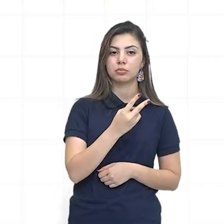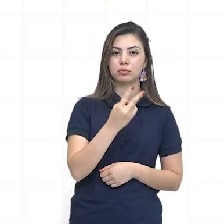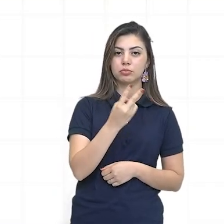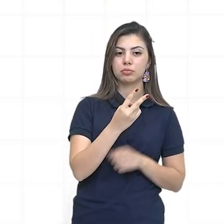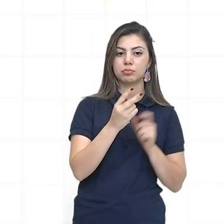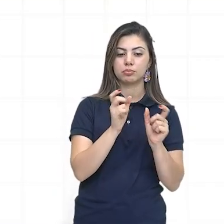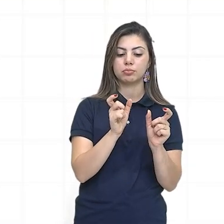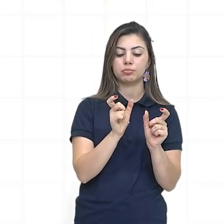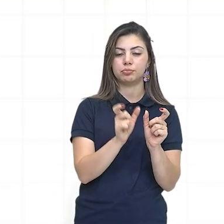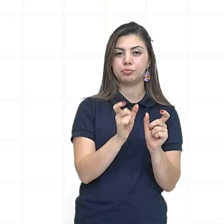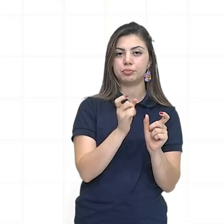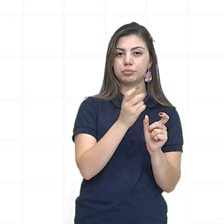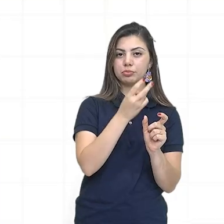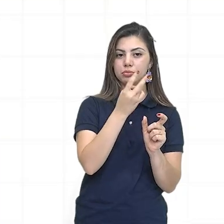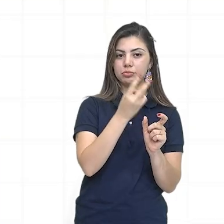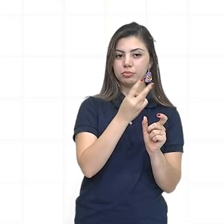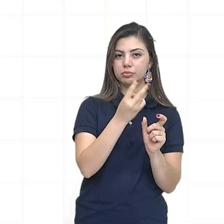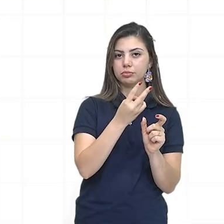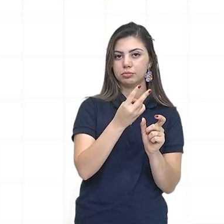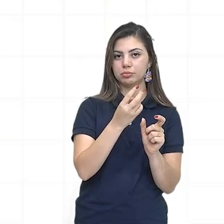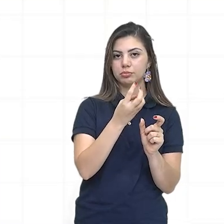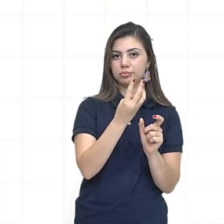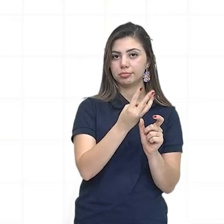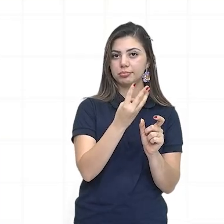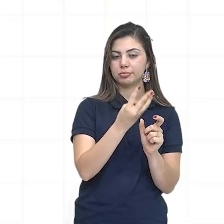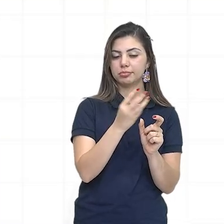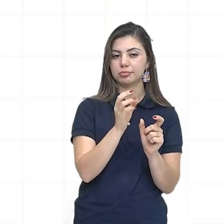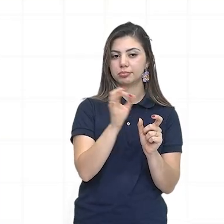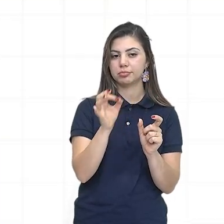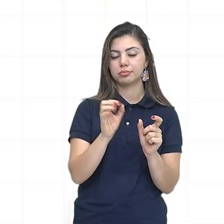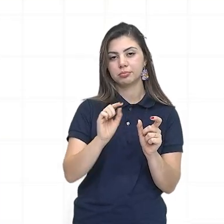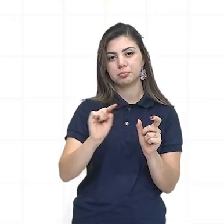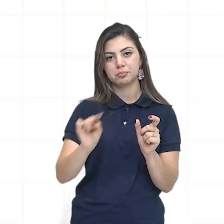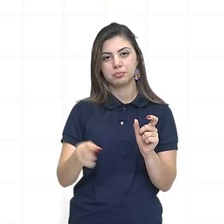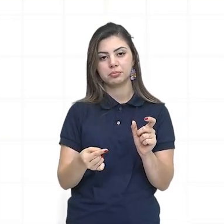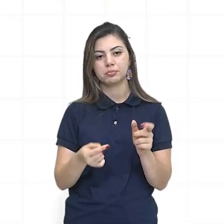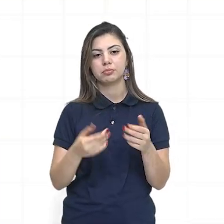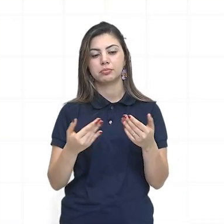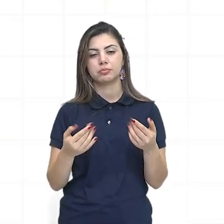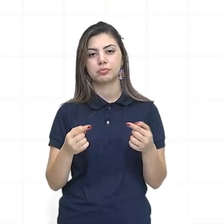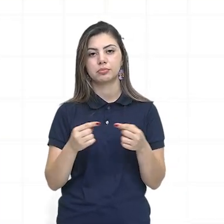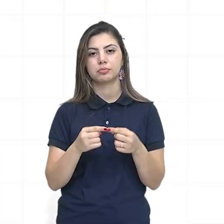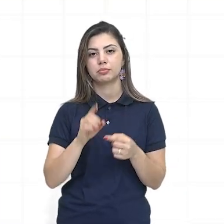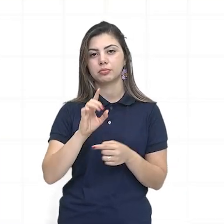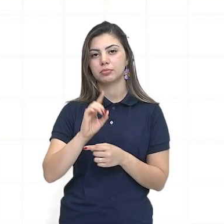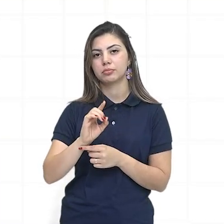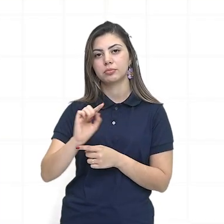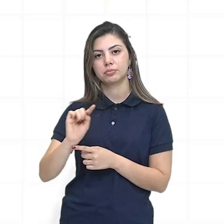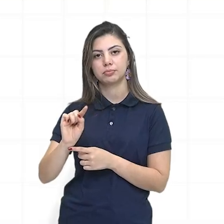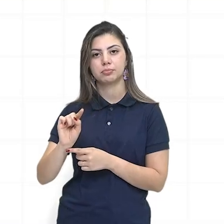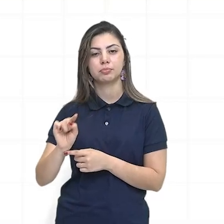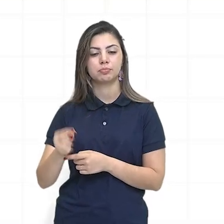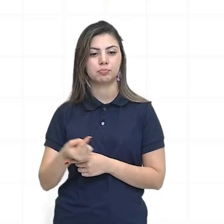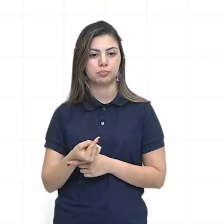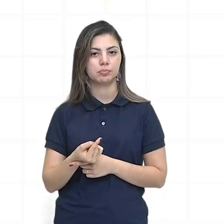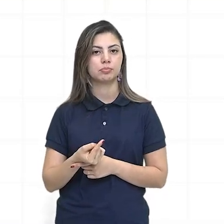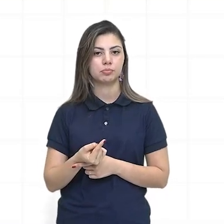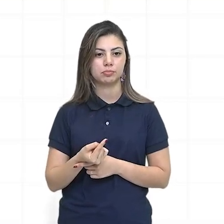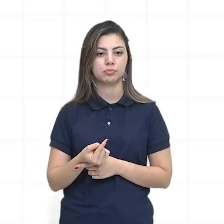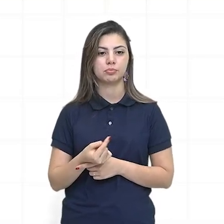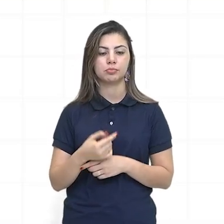casa, né, na casa dos milhares ali. Então, é uma dezena de milhar.